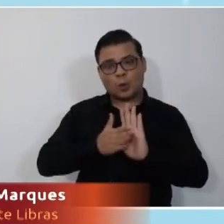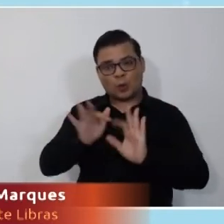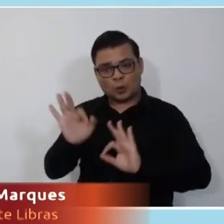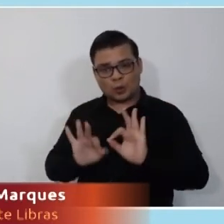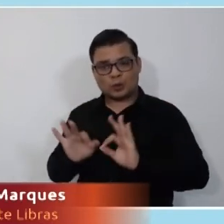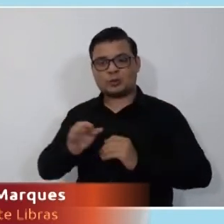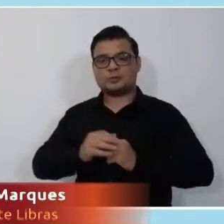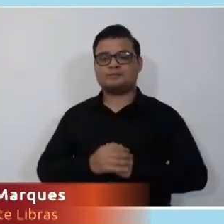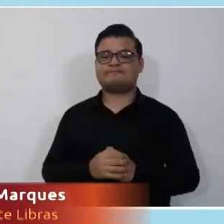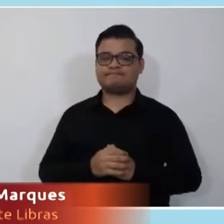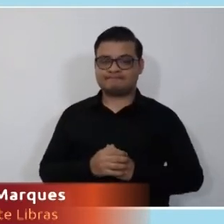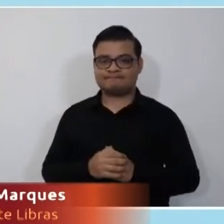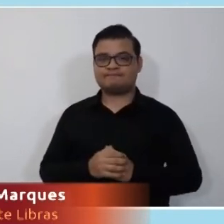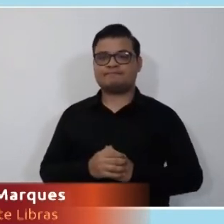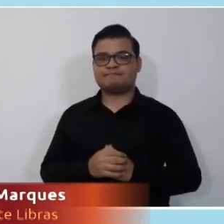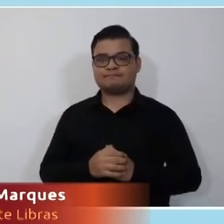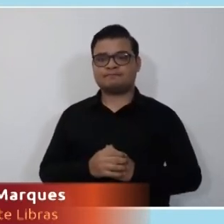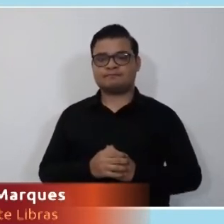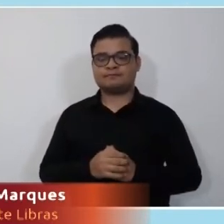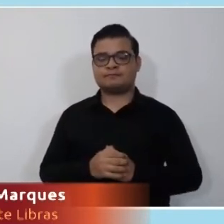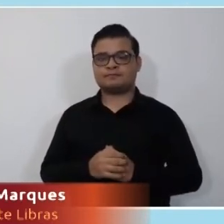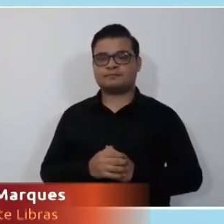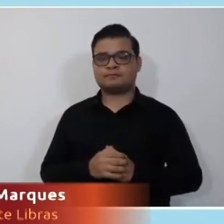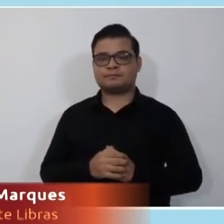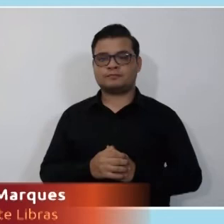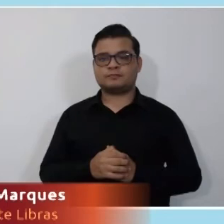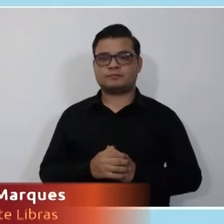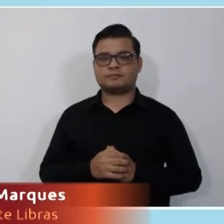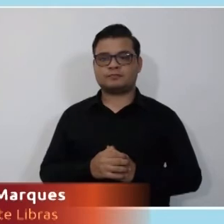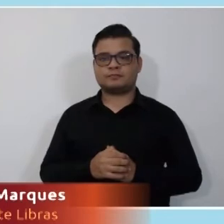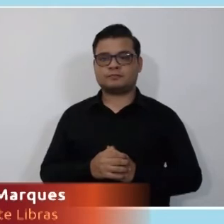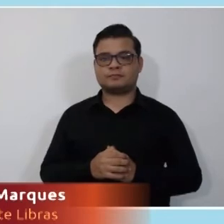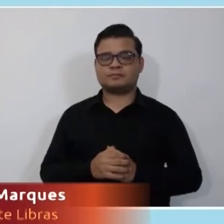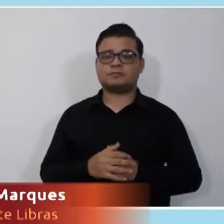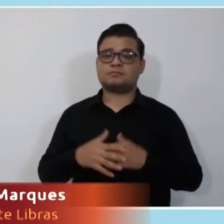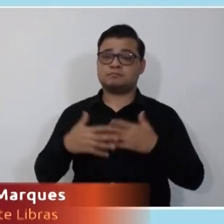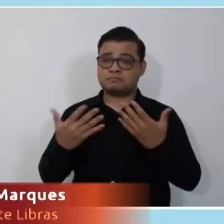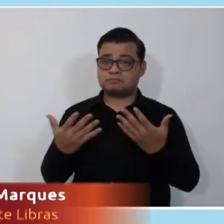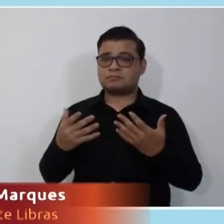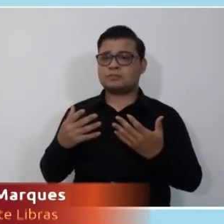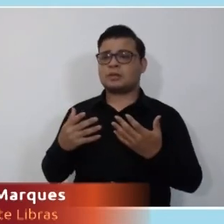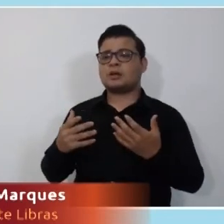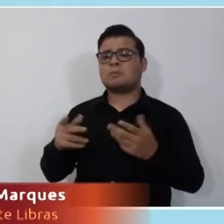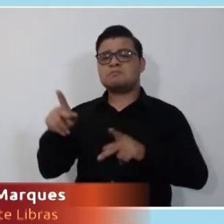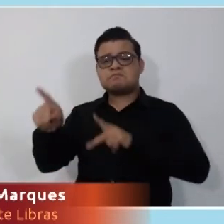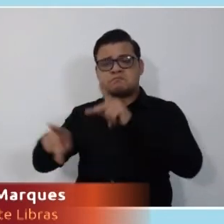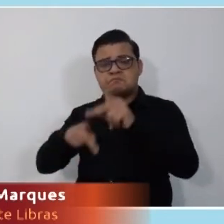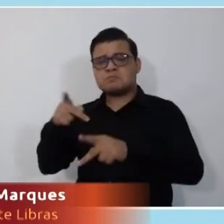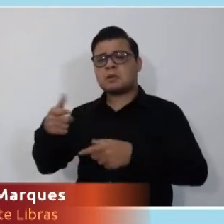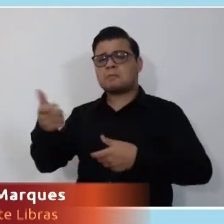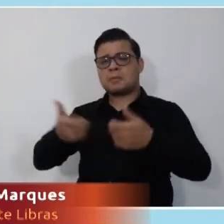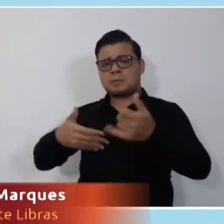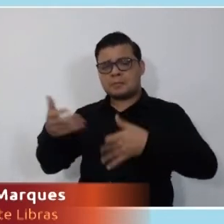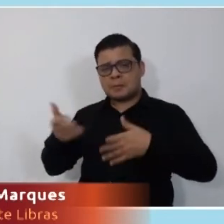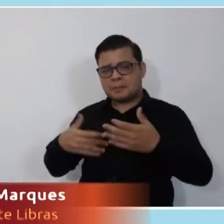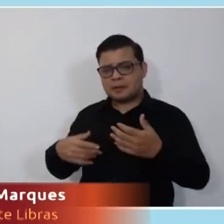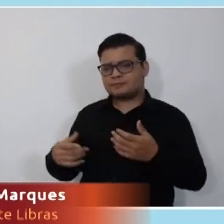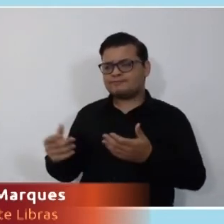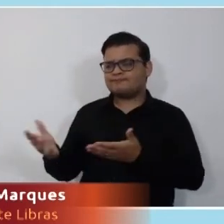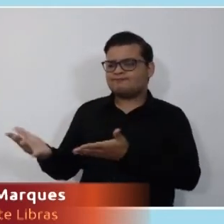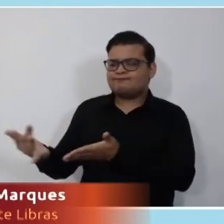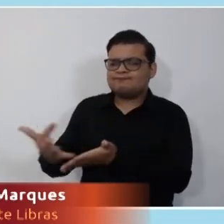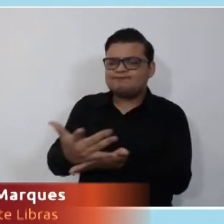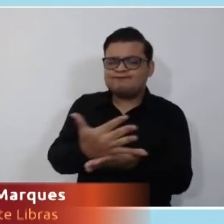a compilação vai ser justamente poder pegar essa amostra que nós vamos ter da população, expandir essa amostra de